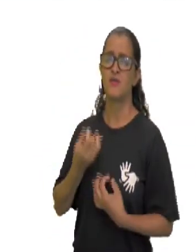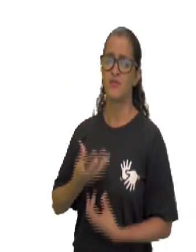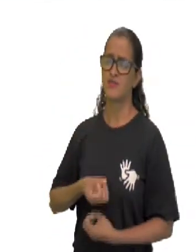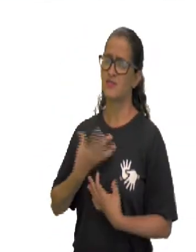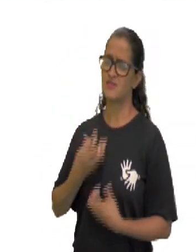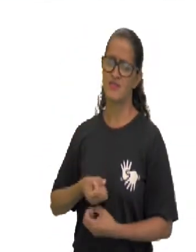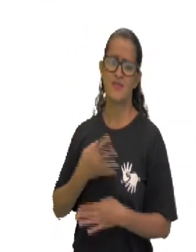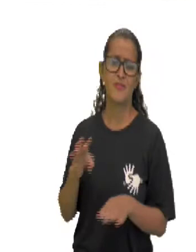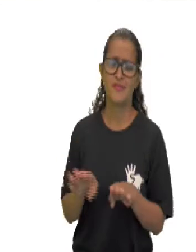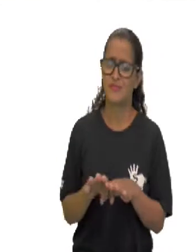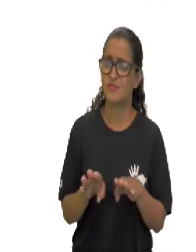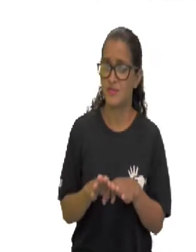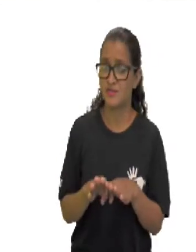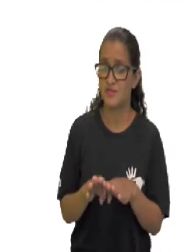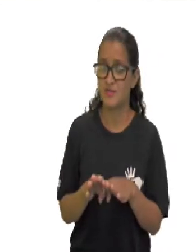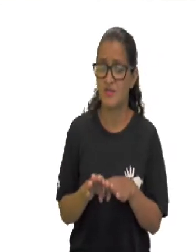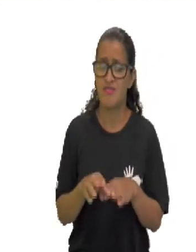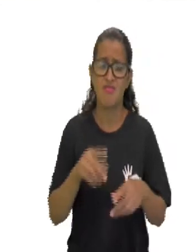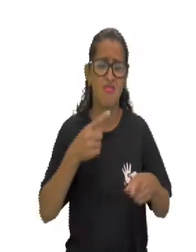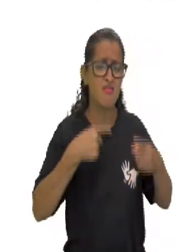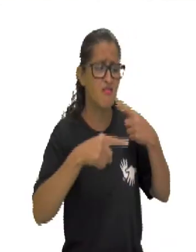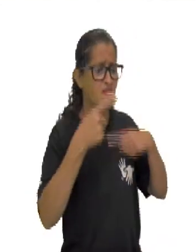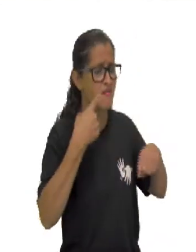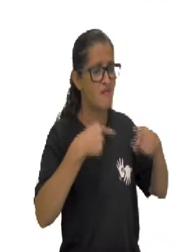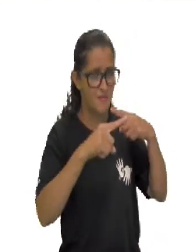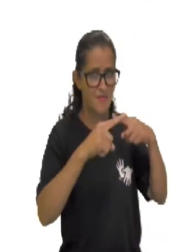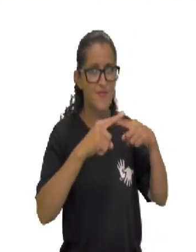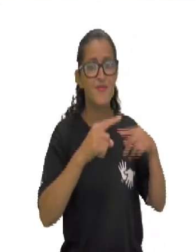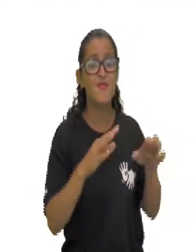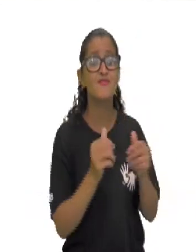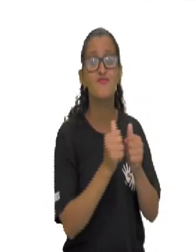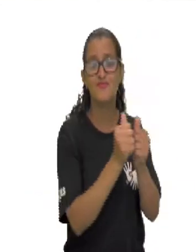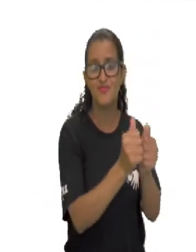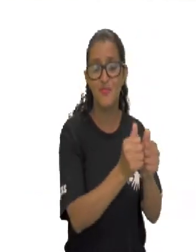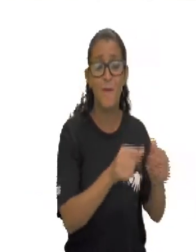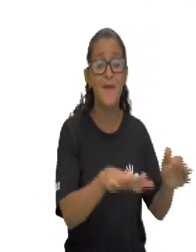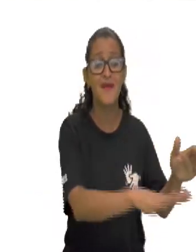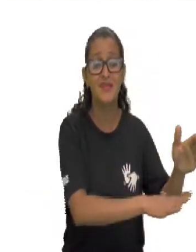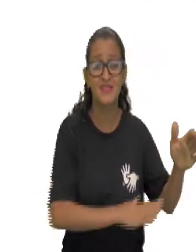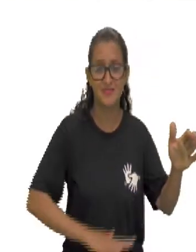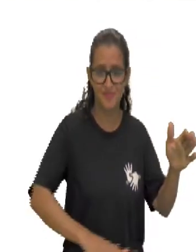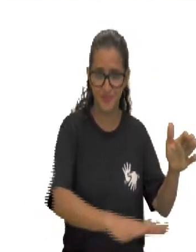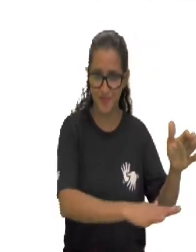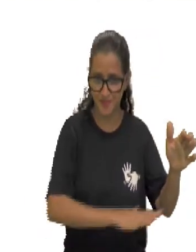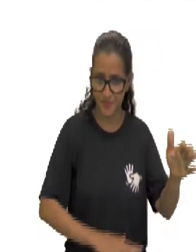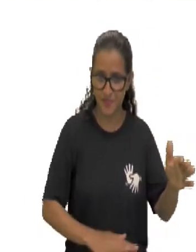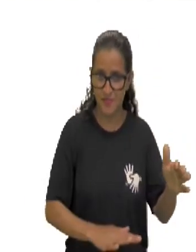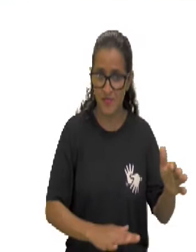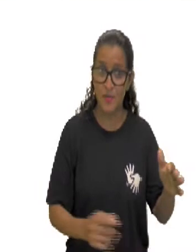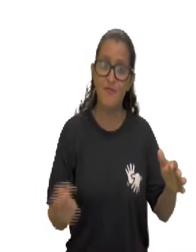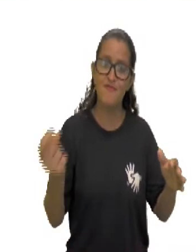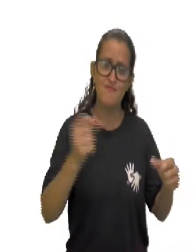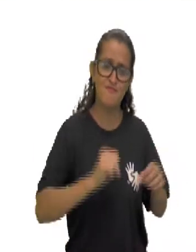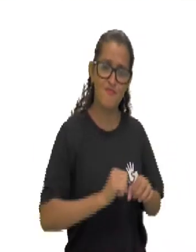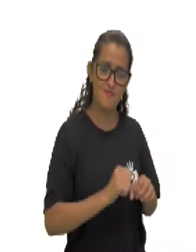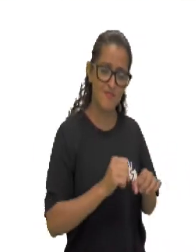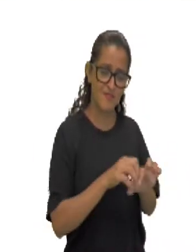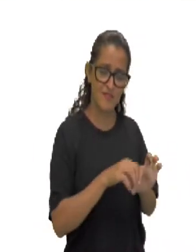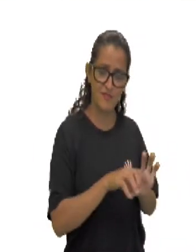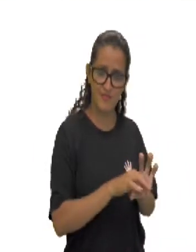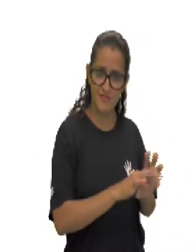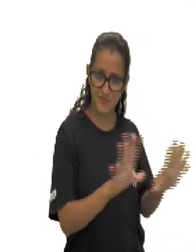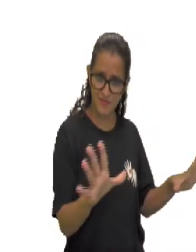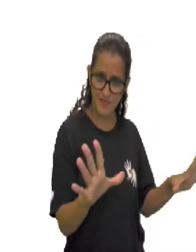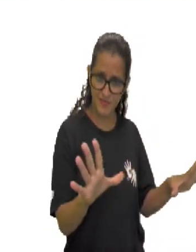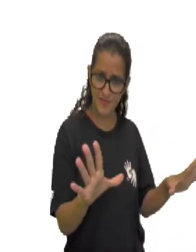rua, porque é o espaço que estamos ali externo. Então, a pessoa